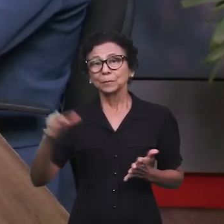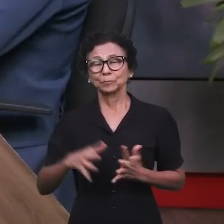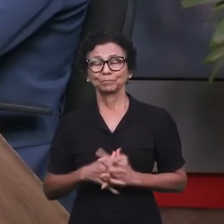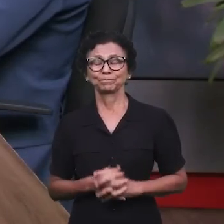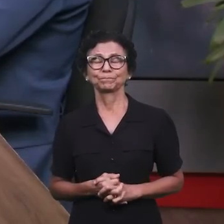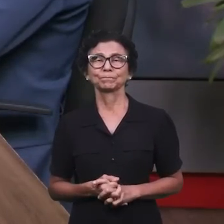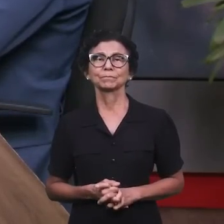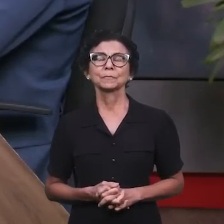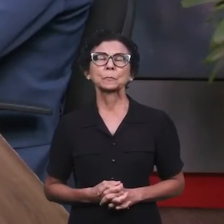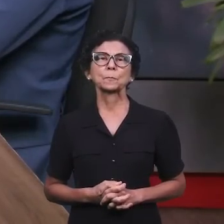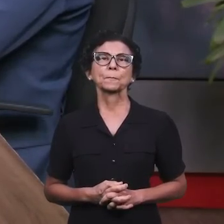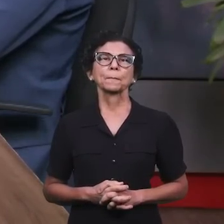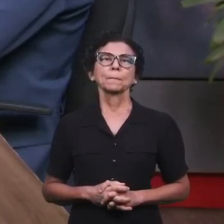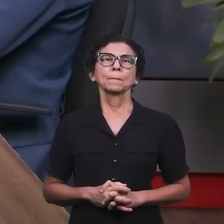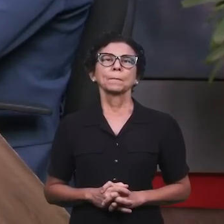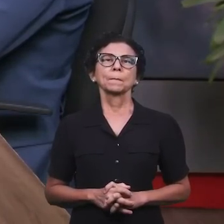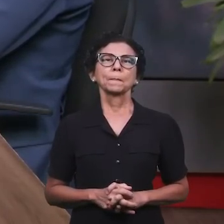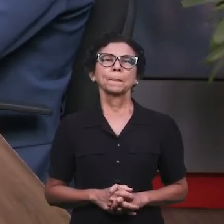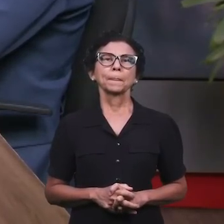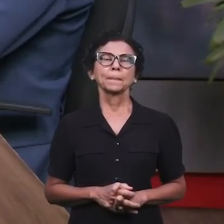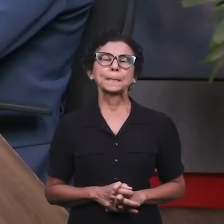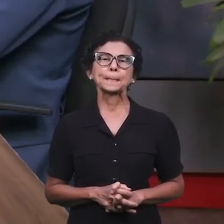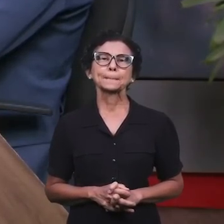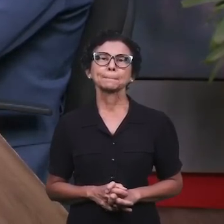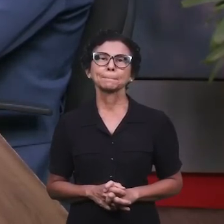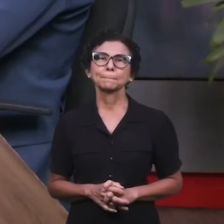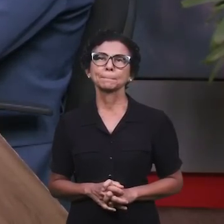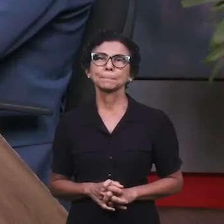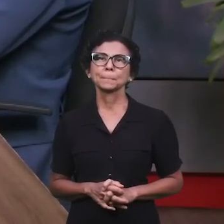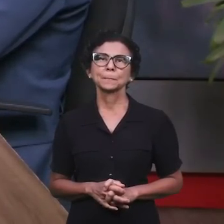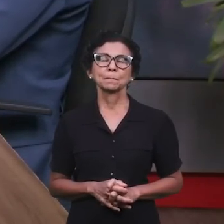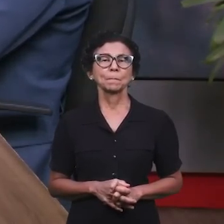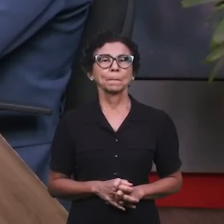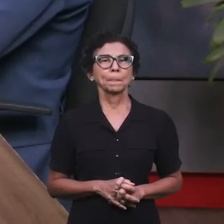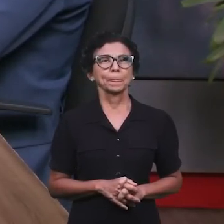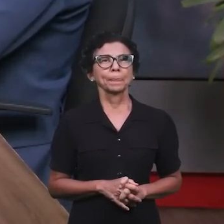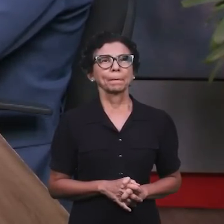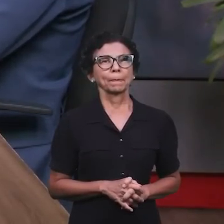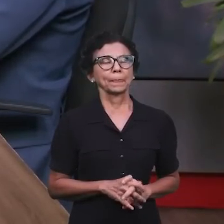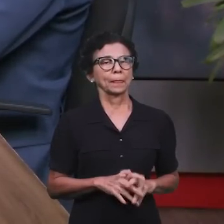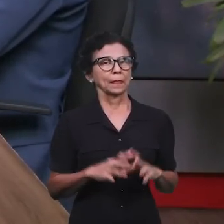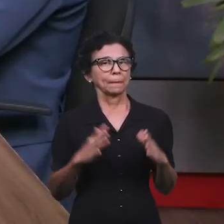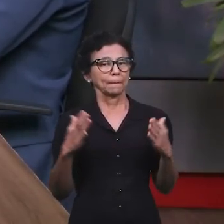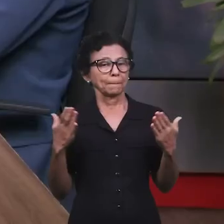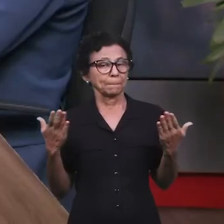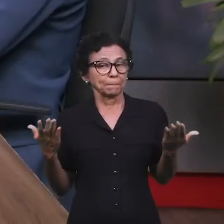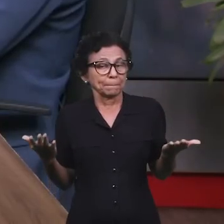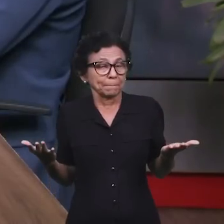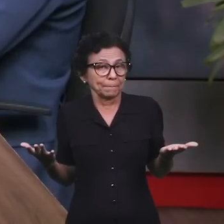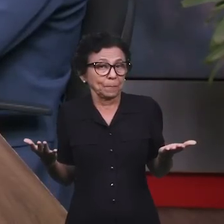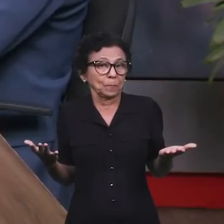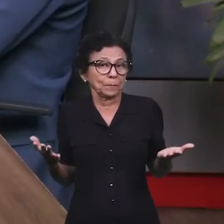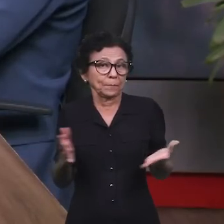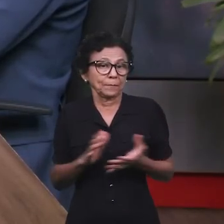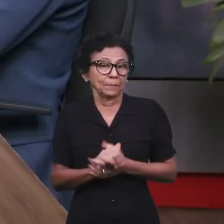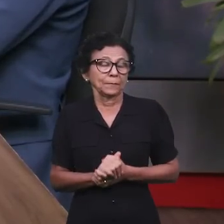Joel sinalizou muito bem, a Bíblia ela não estava clara, né? A reforma, né, não estava para todos.